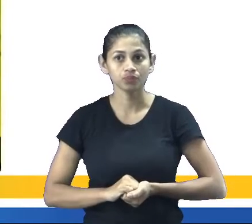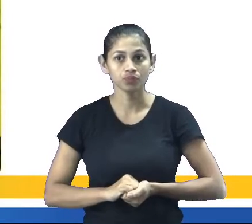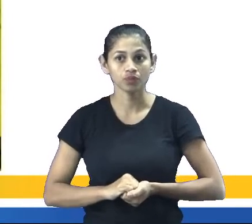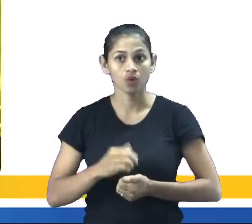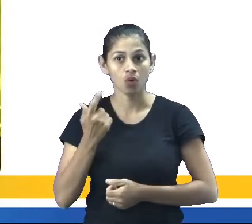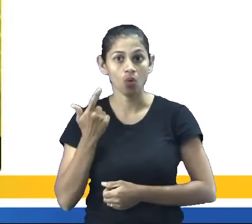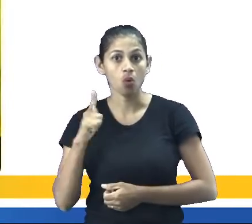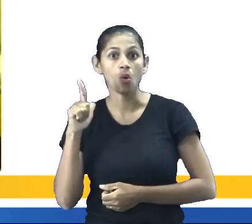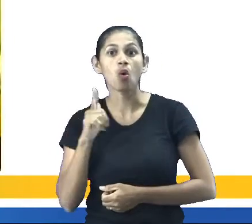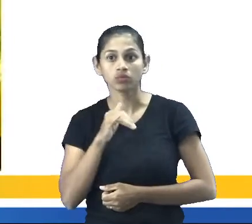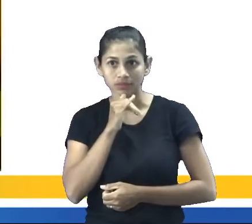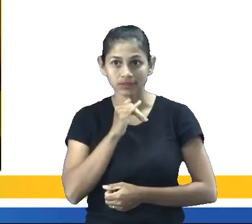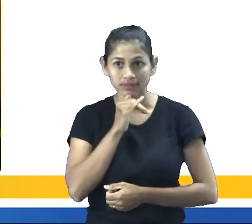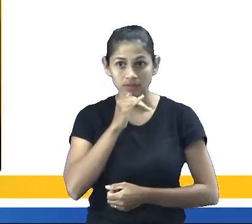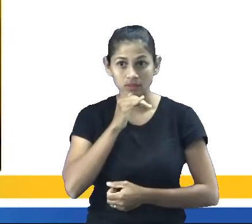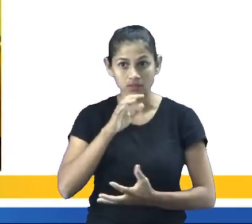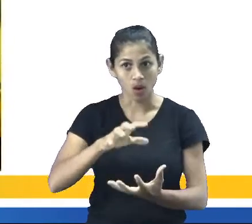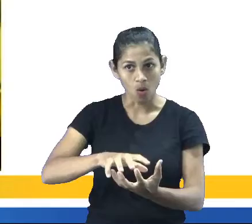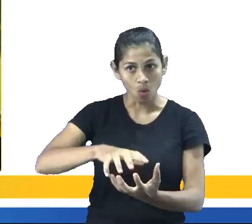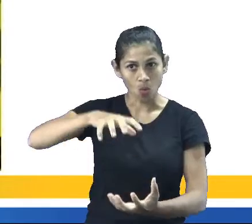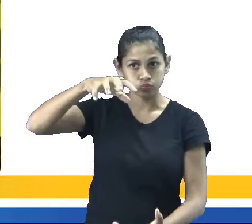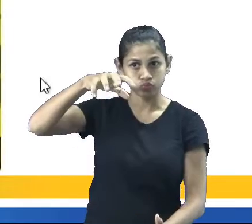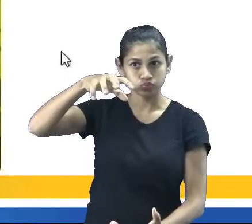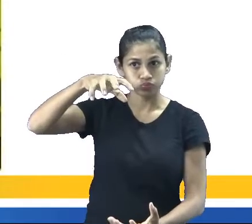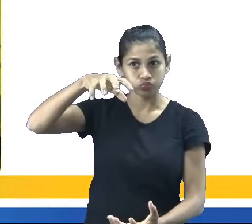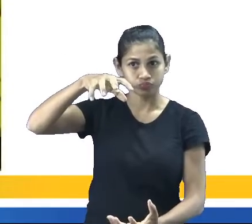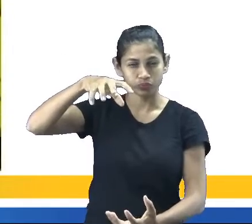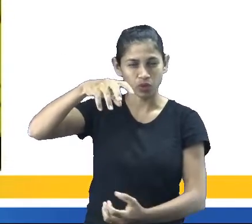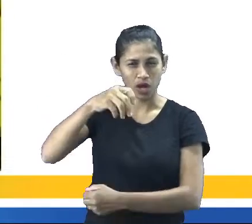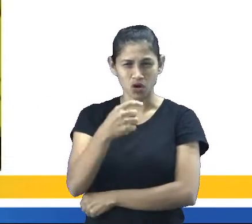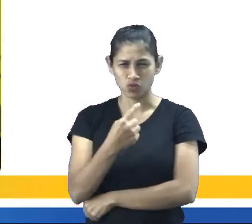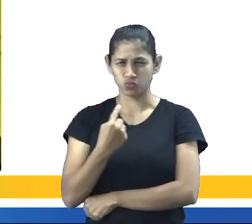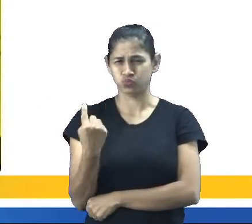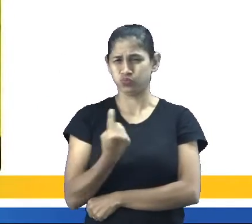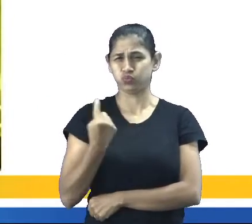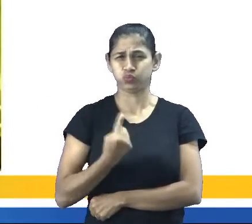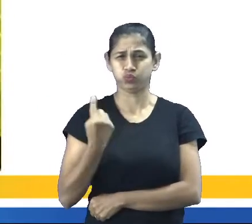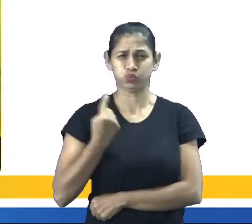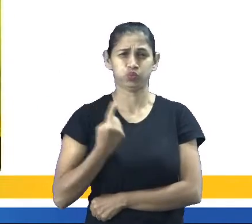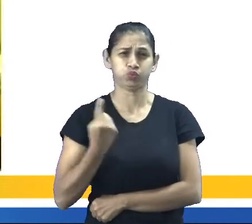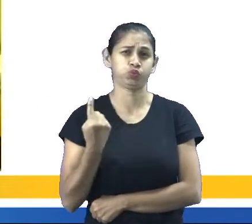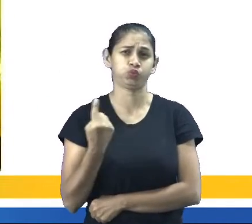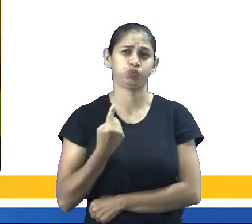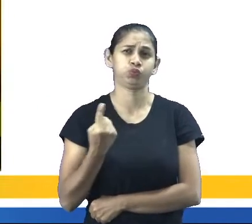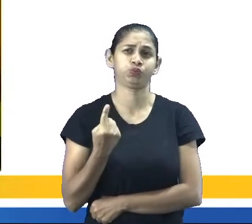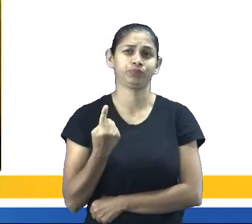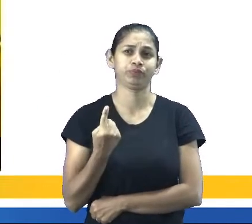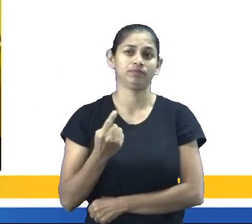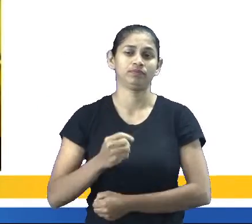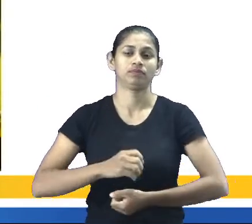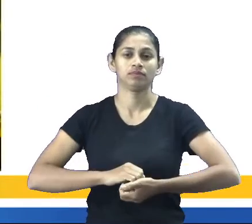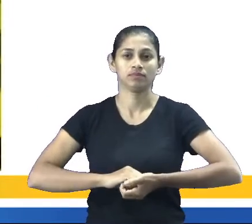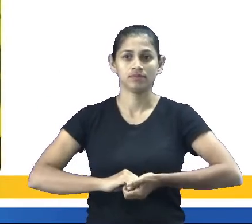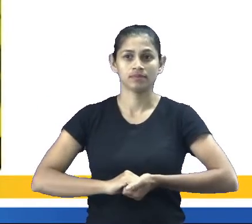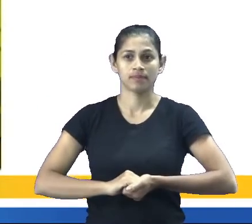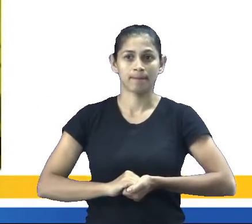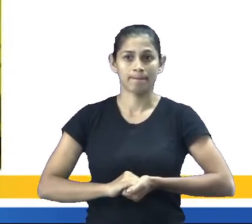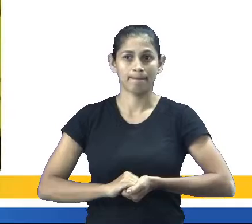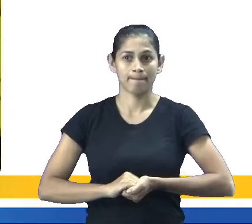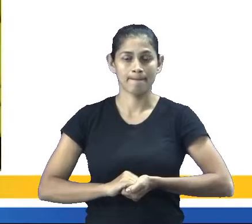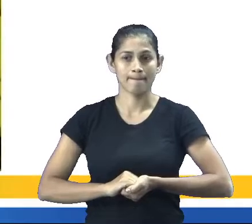exemplo, olha o tamanho dessa turbina, né? Então imagina a quantidade de energia que ela produz. E